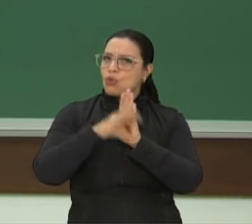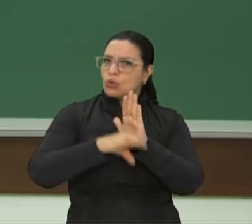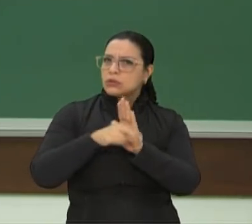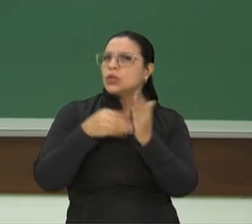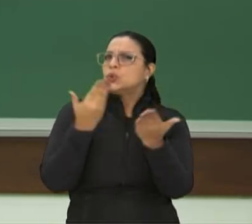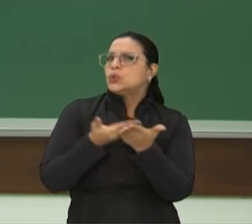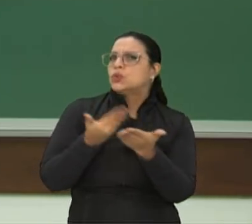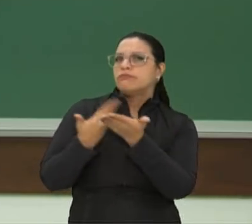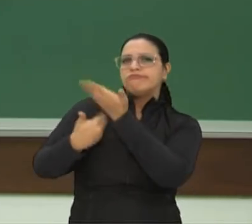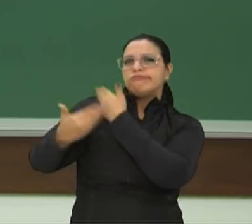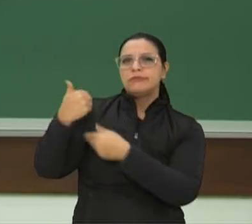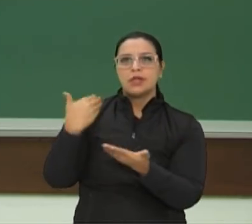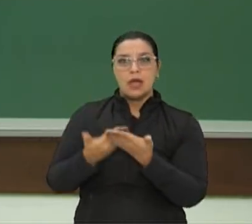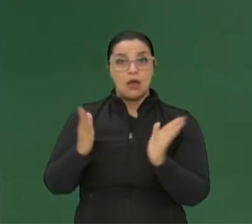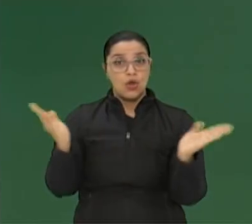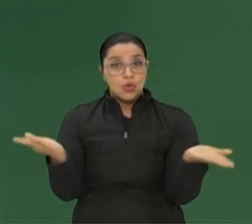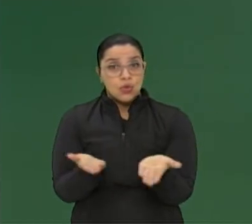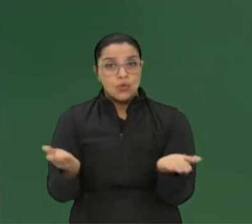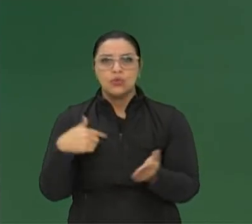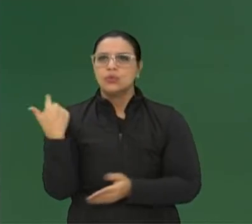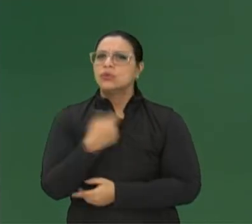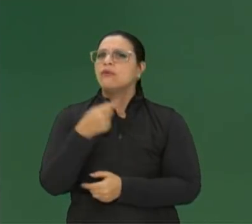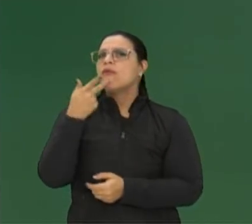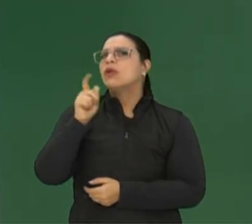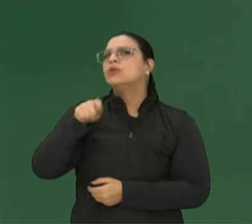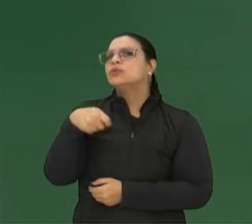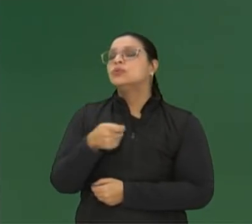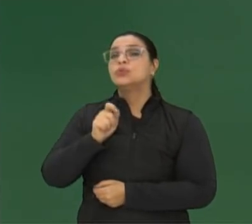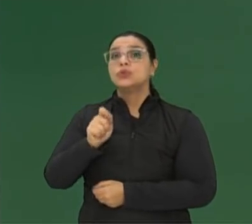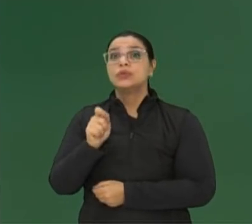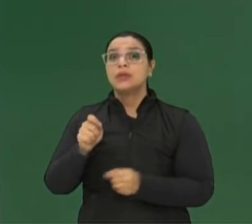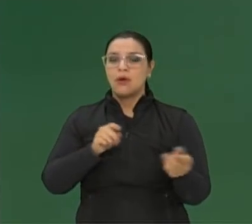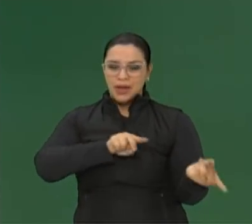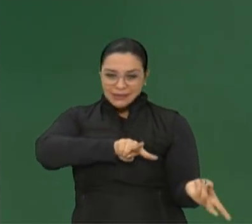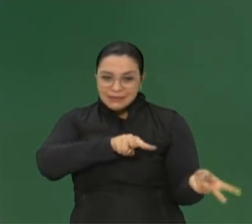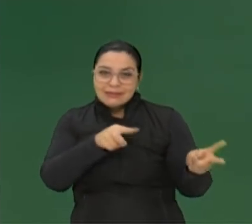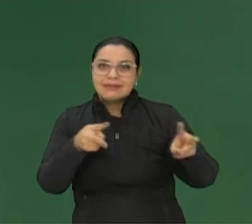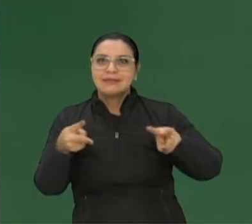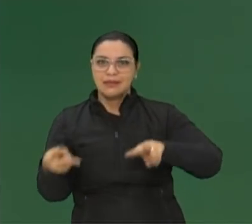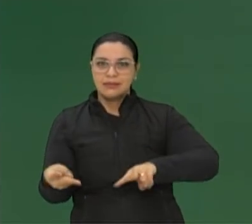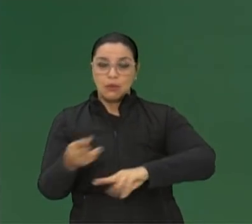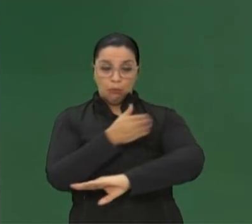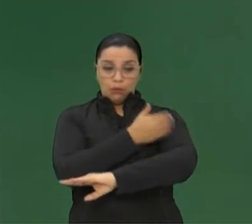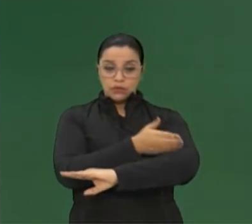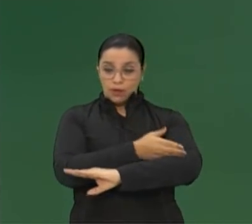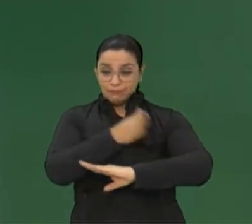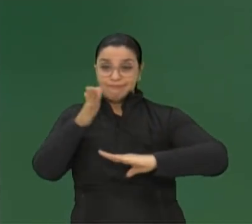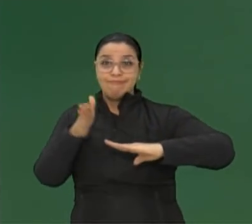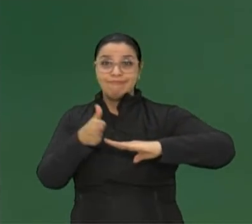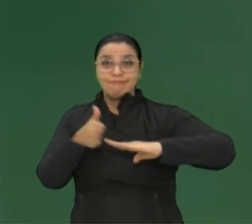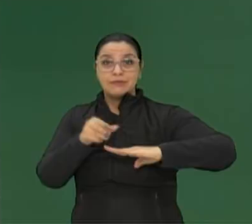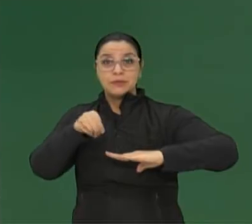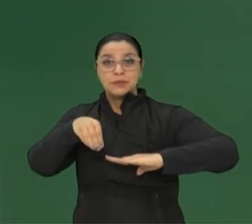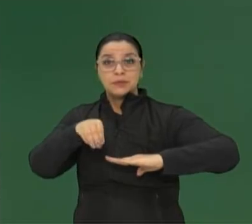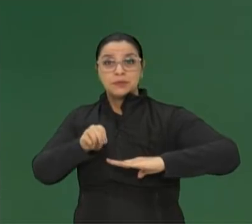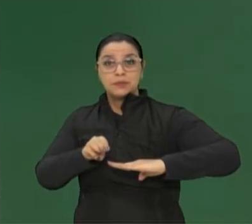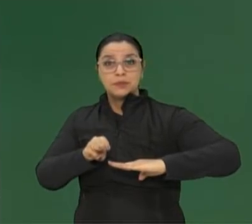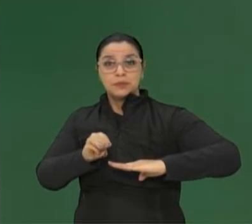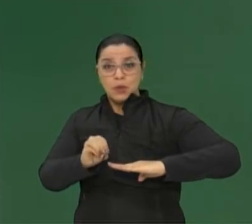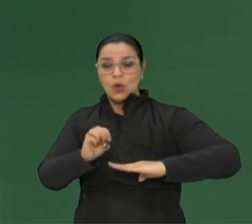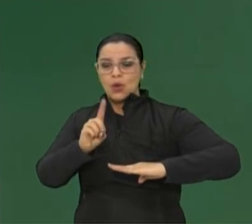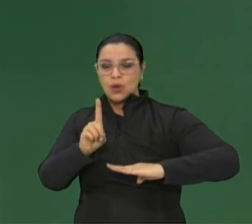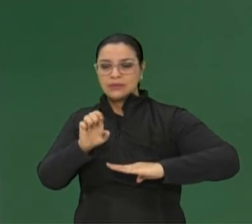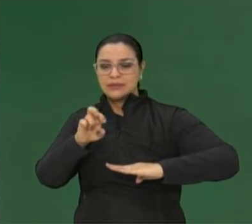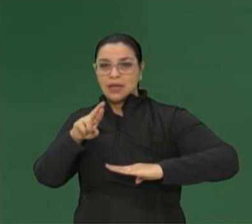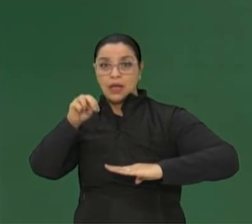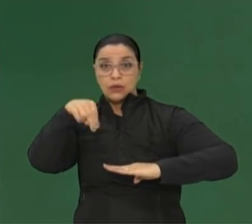na nossa última aula, tá? E hoje nós temos aqui justamente nessa passagem do período medieval para o período moderno. Então temos algumas